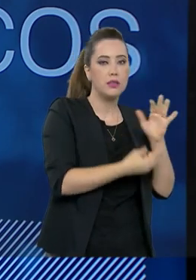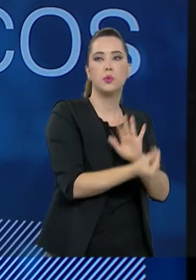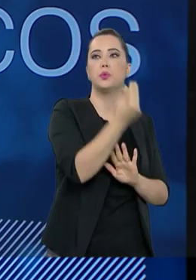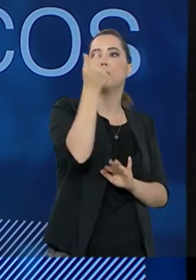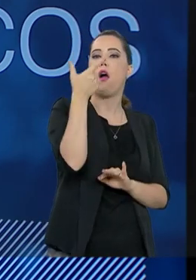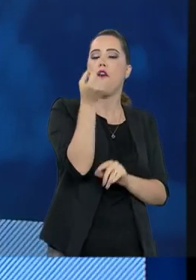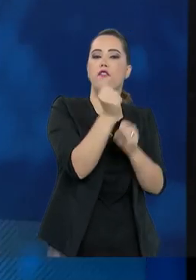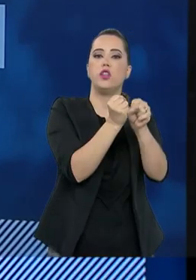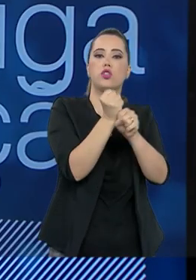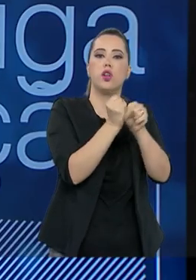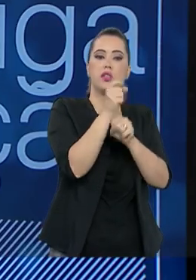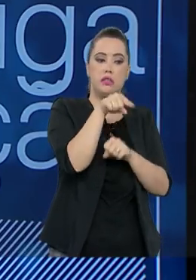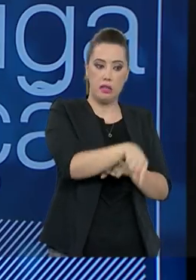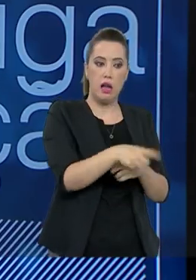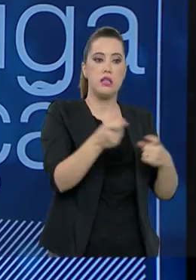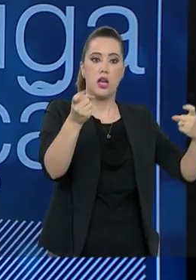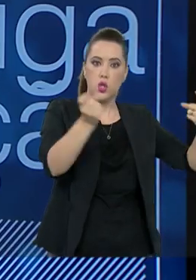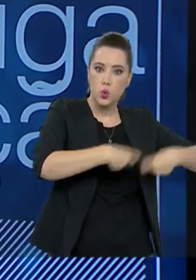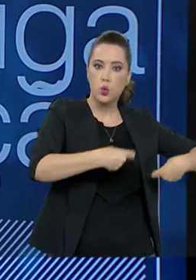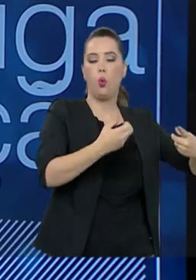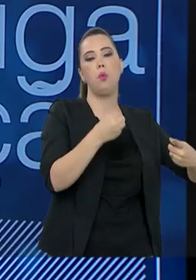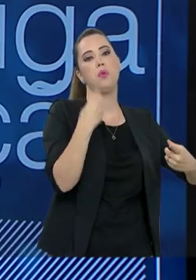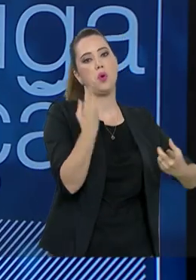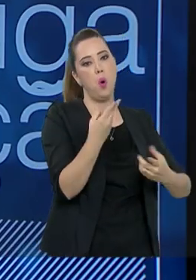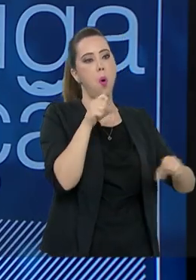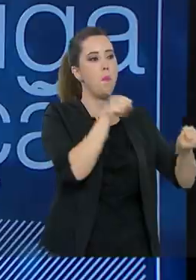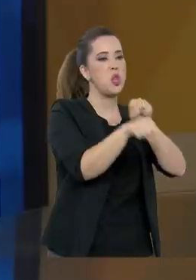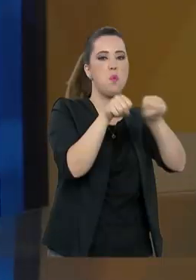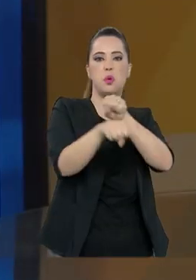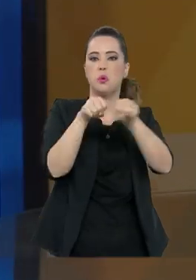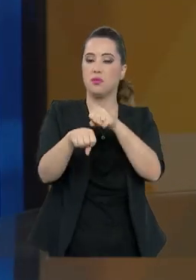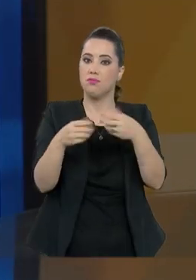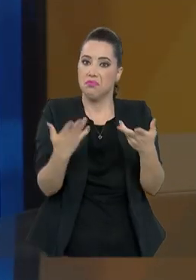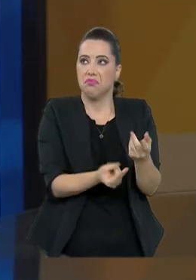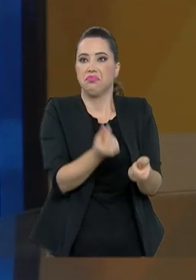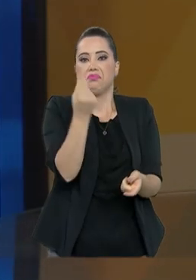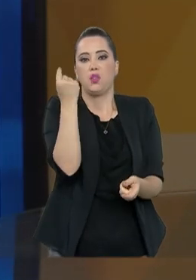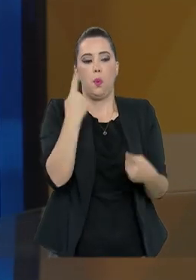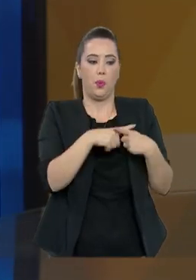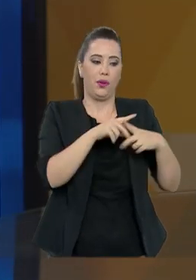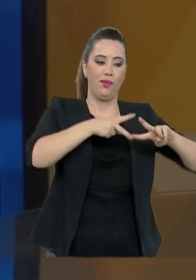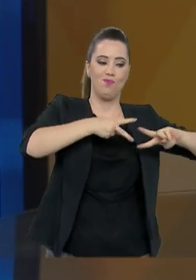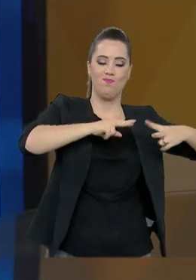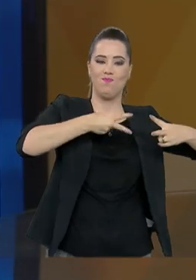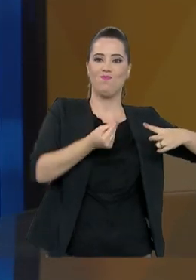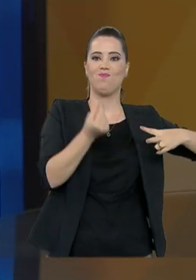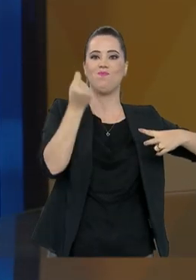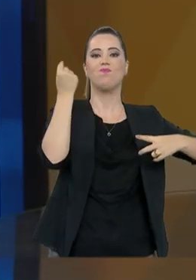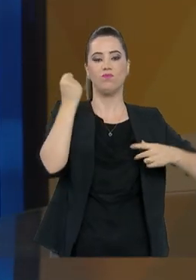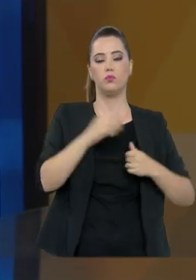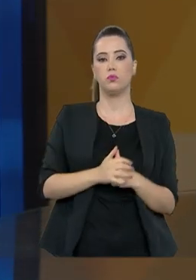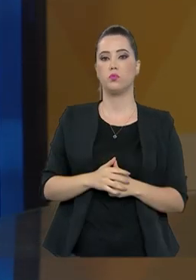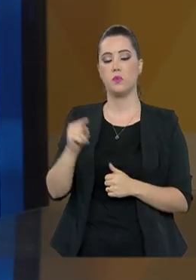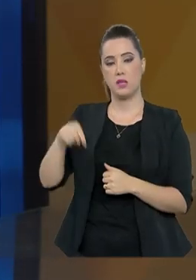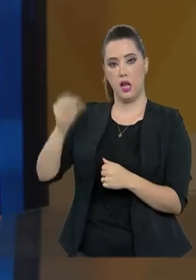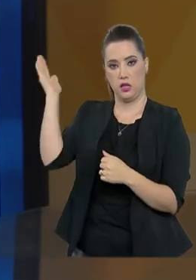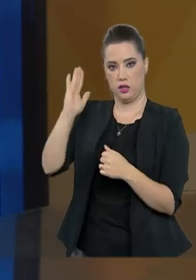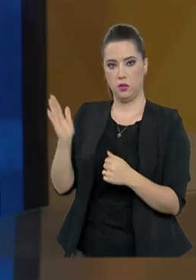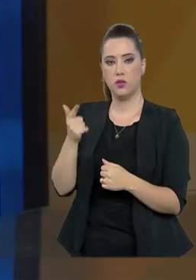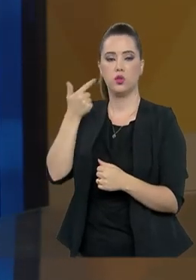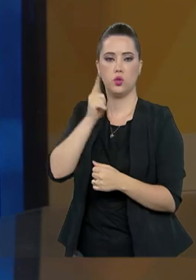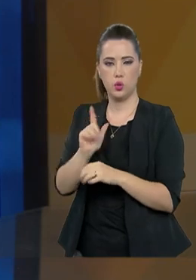que estava ali e você consegue identificar dessa forma. Aqui no Brasil isso já vem ocorrendo, a gente parece que esse ano houve